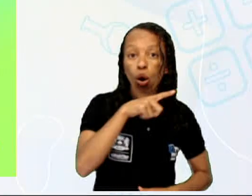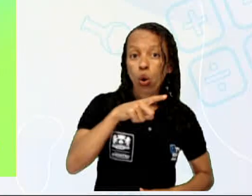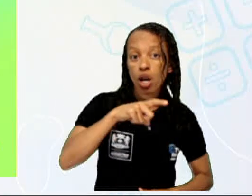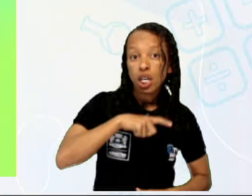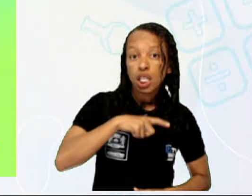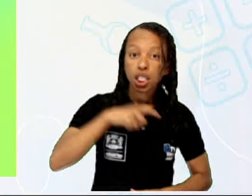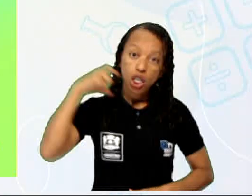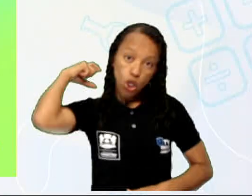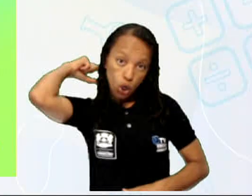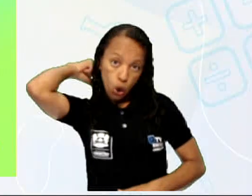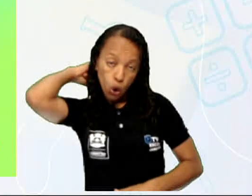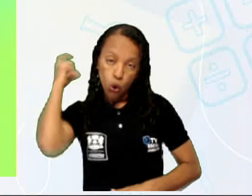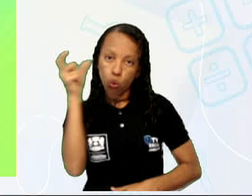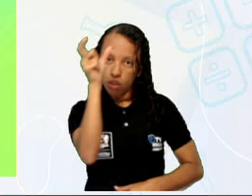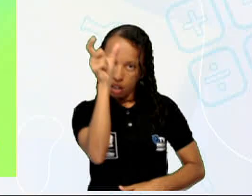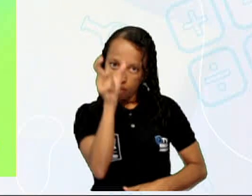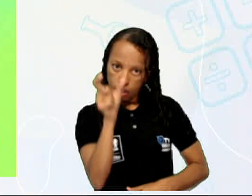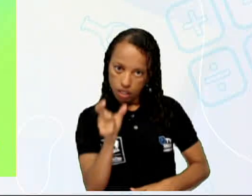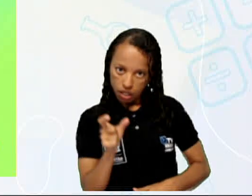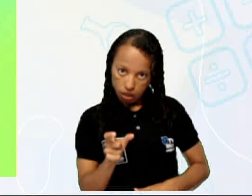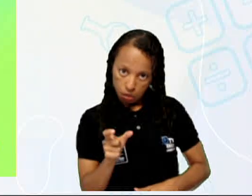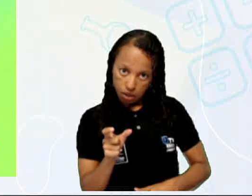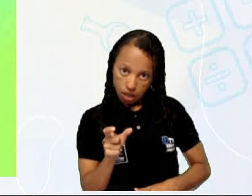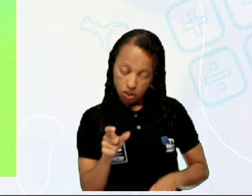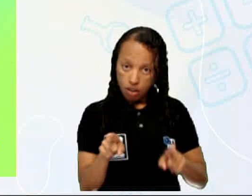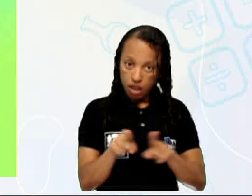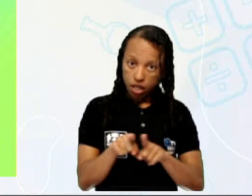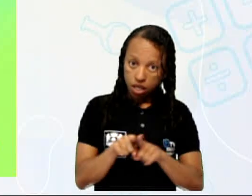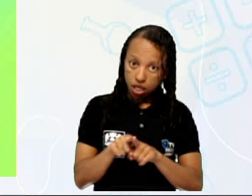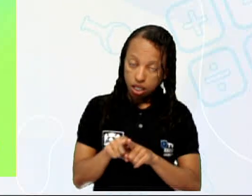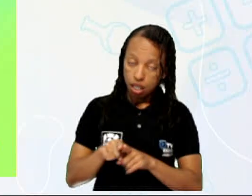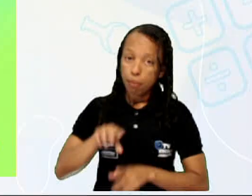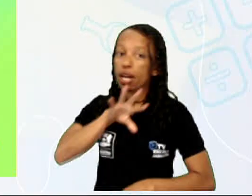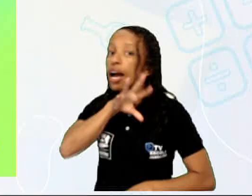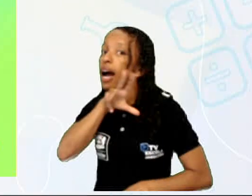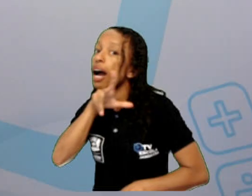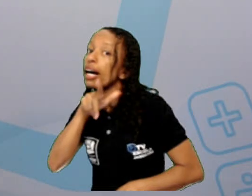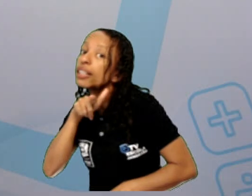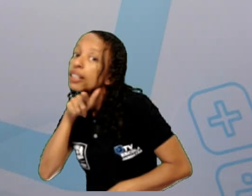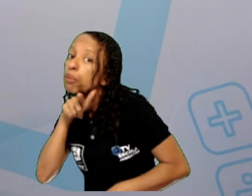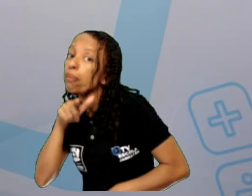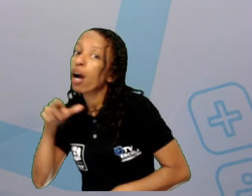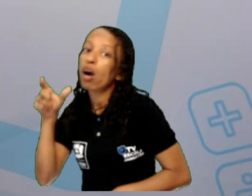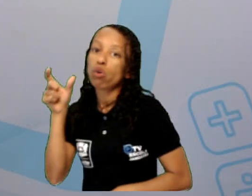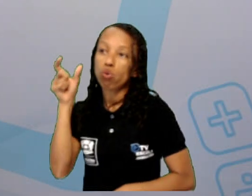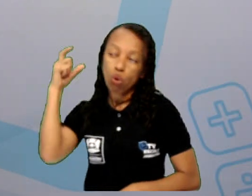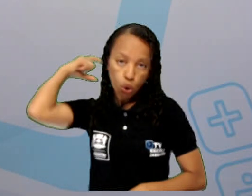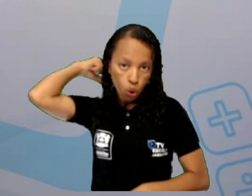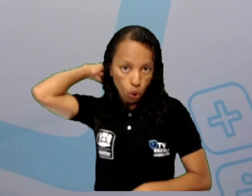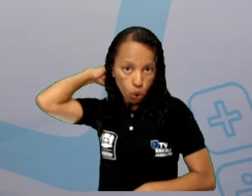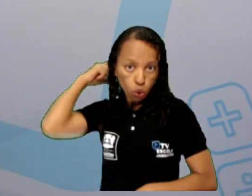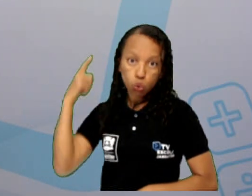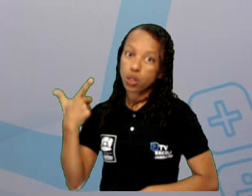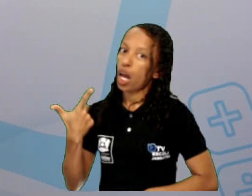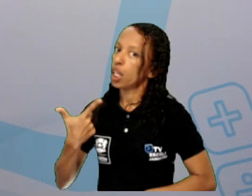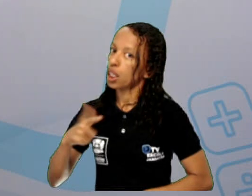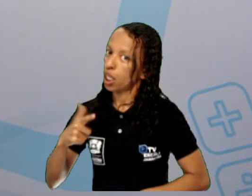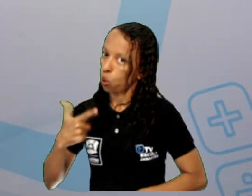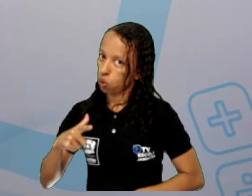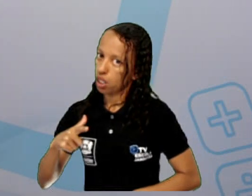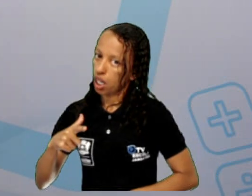animais invertebrados. E aí, você sabe qual é a diferença entre esses dois tipos de animais?